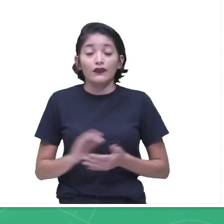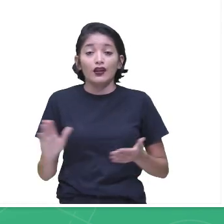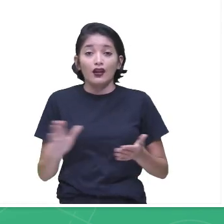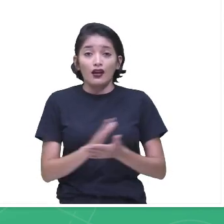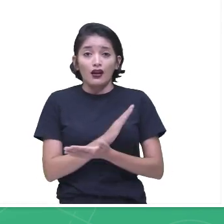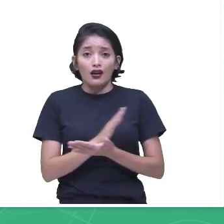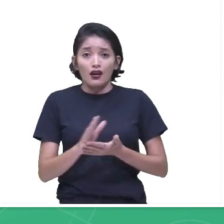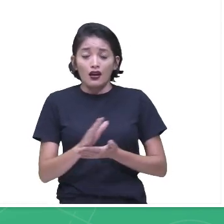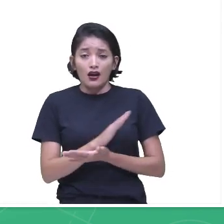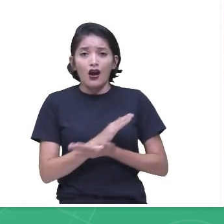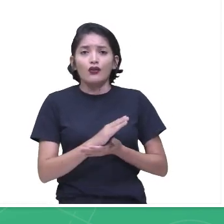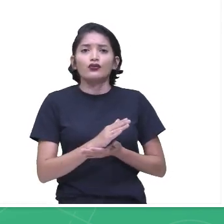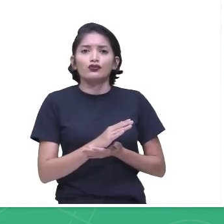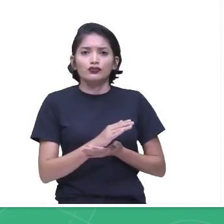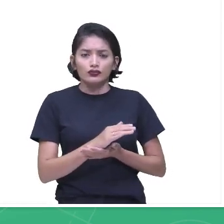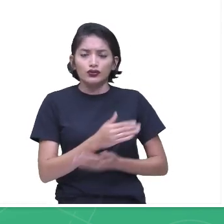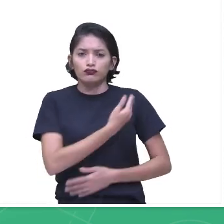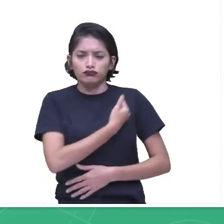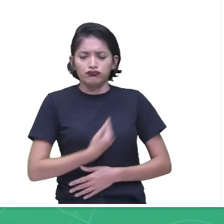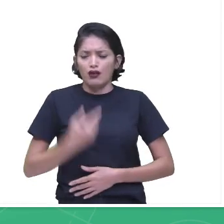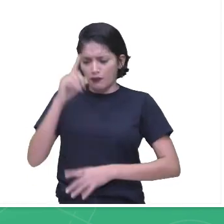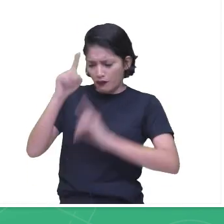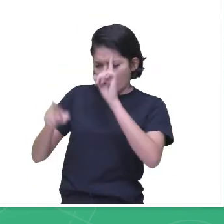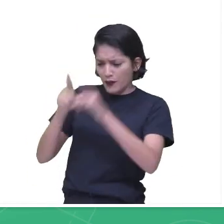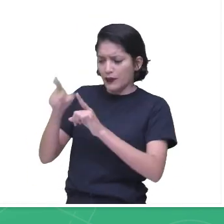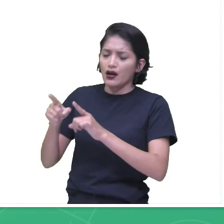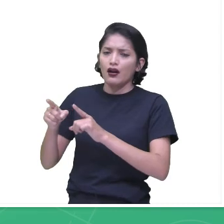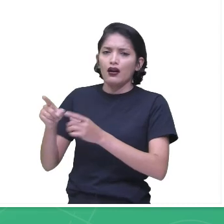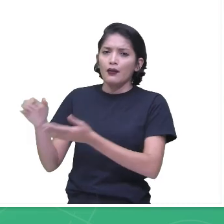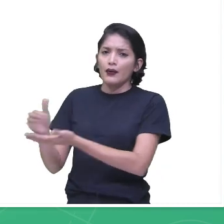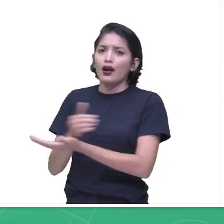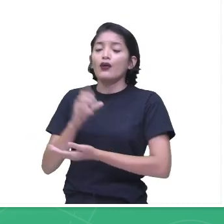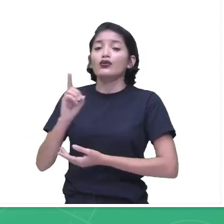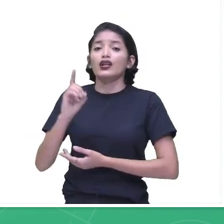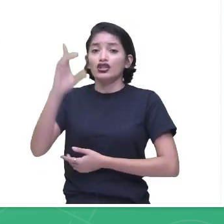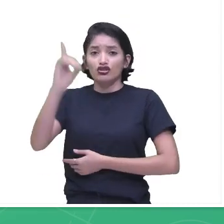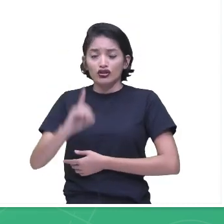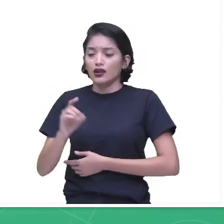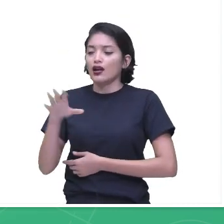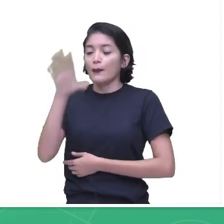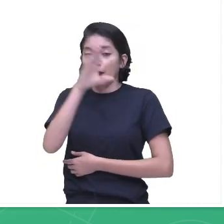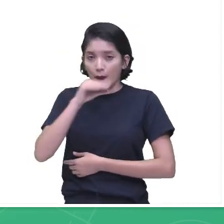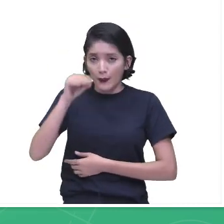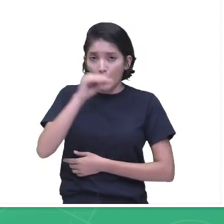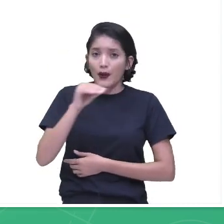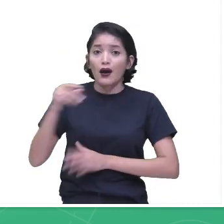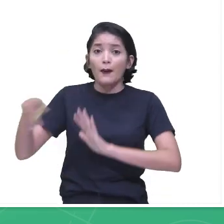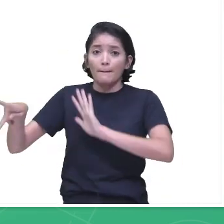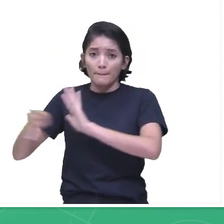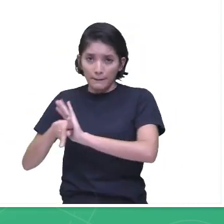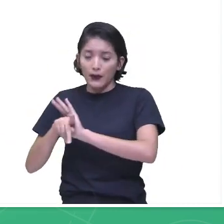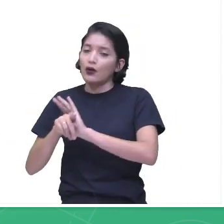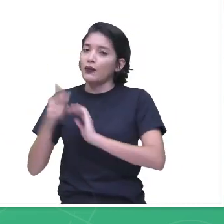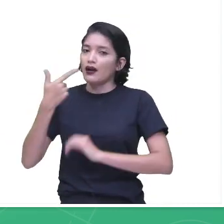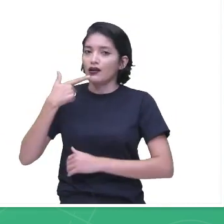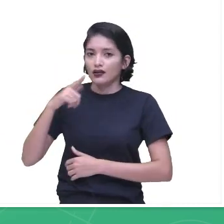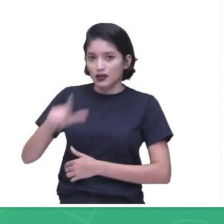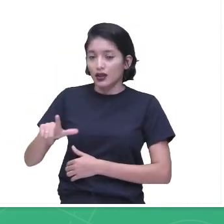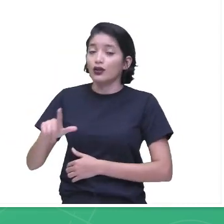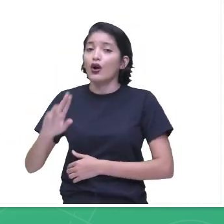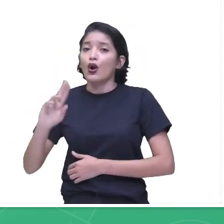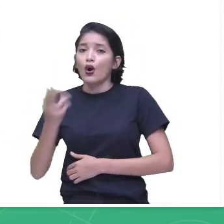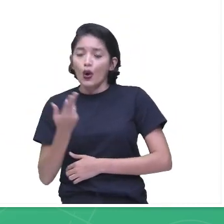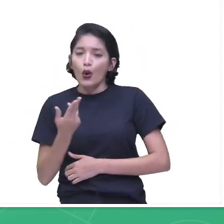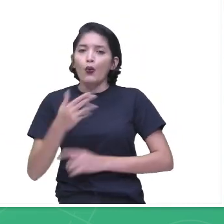governantes, quando dominavam um povo, ele tirava o direito de você, por exemplo, falar a sua língua, de você professar a sua fé, a